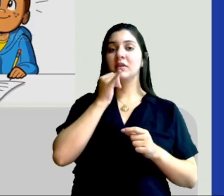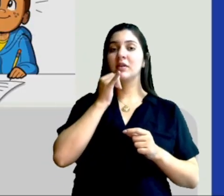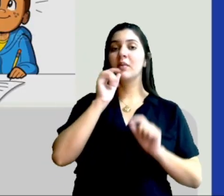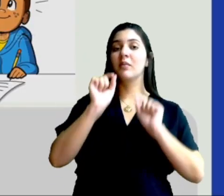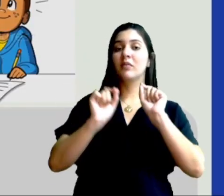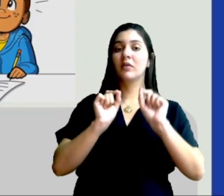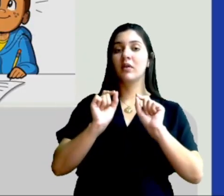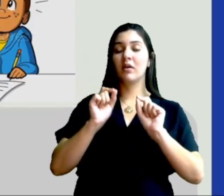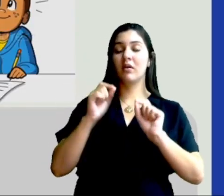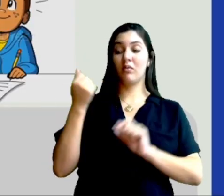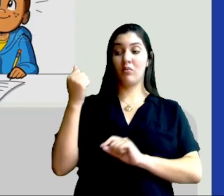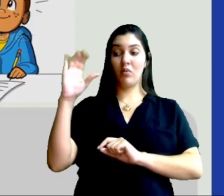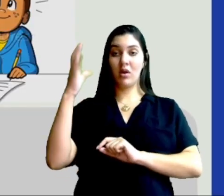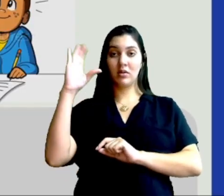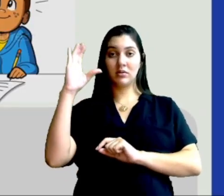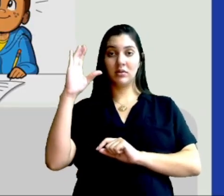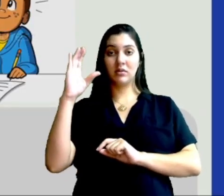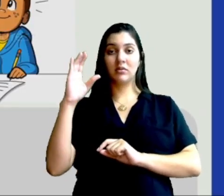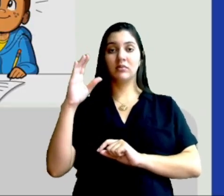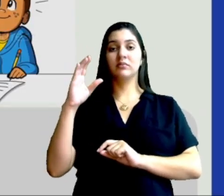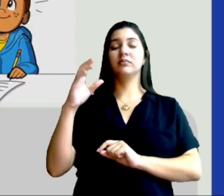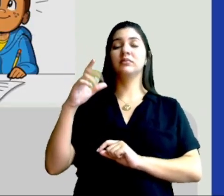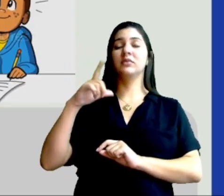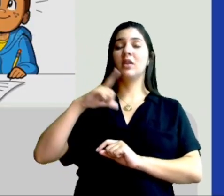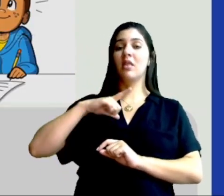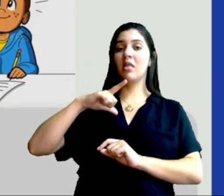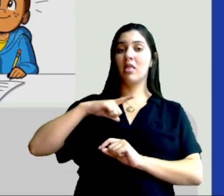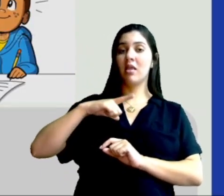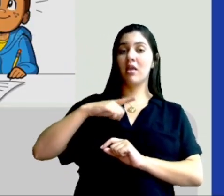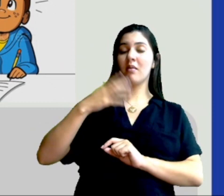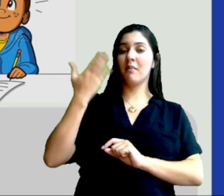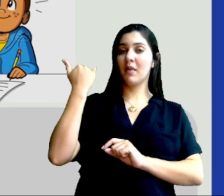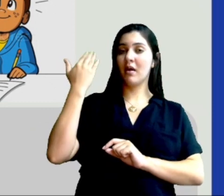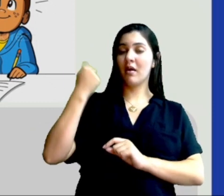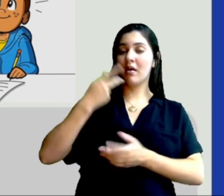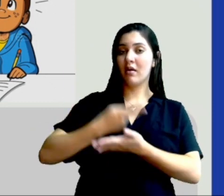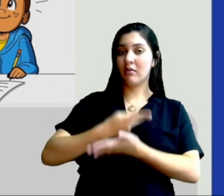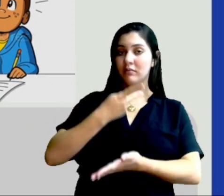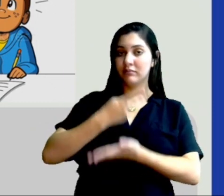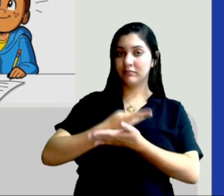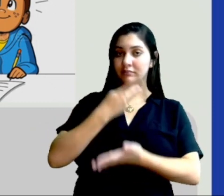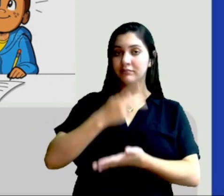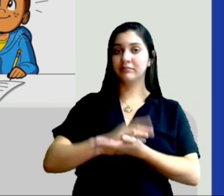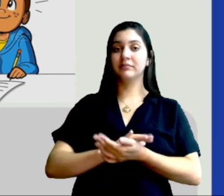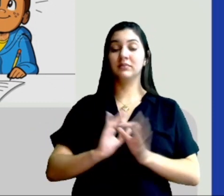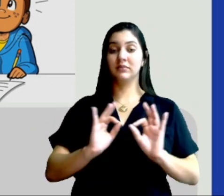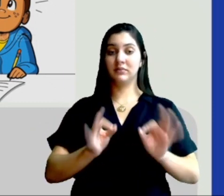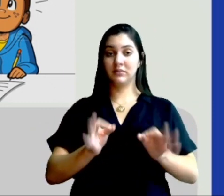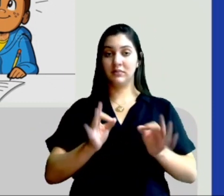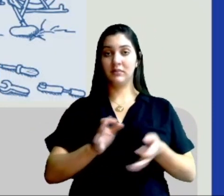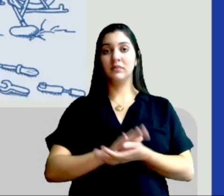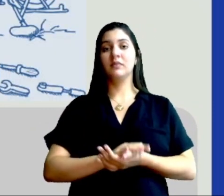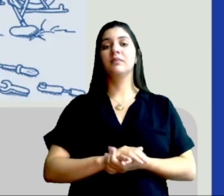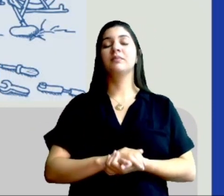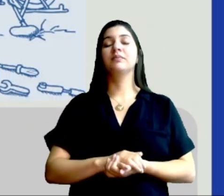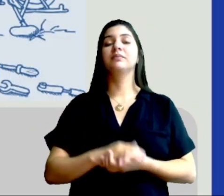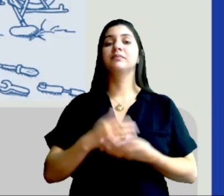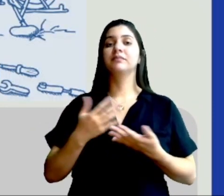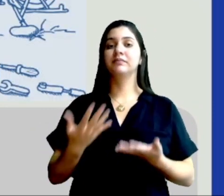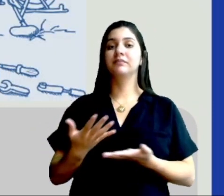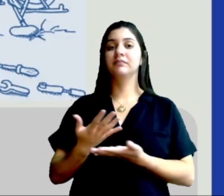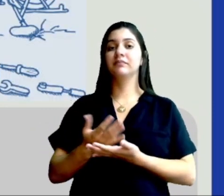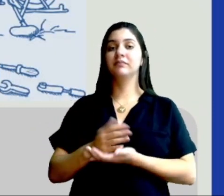de que uma ação havia acontecido no passado, tá certo? Então vamos